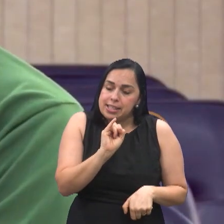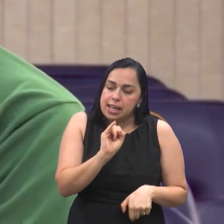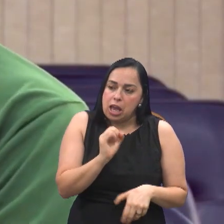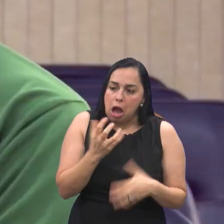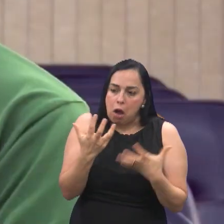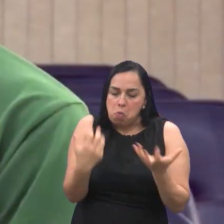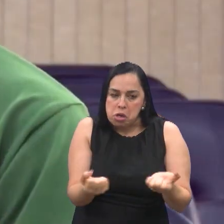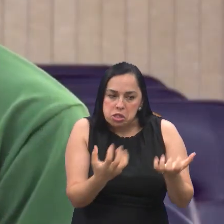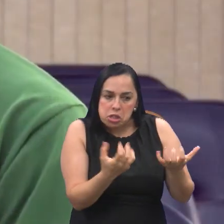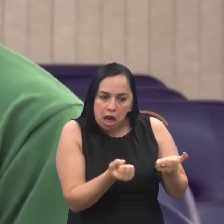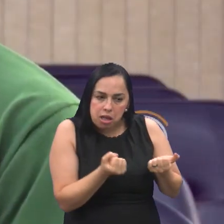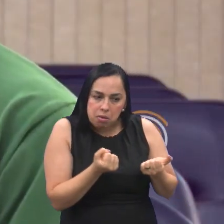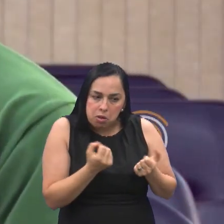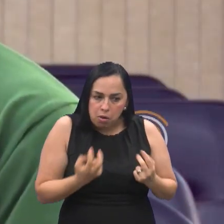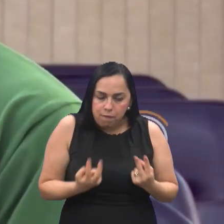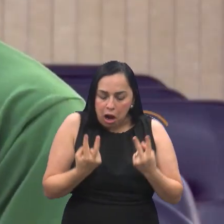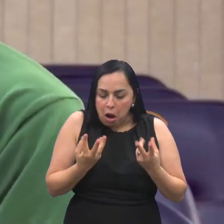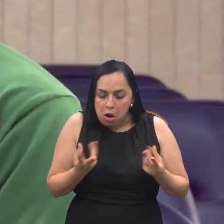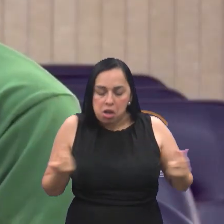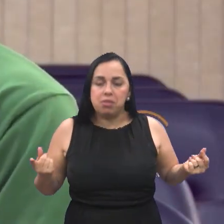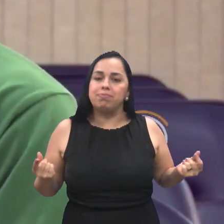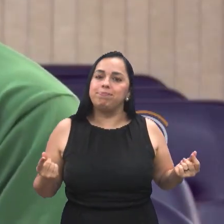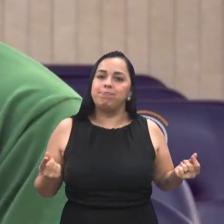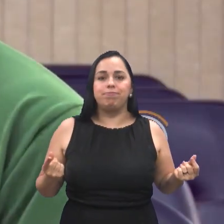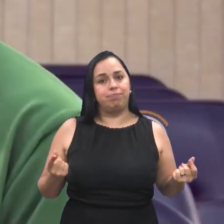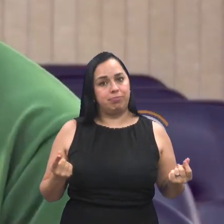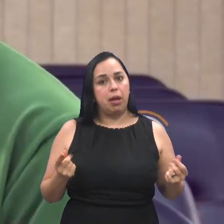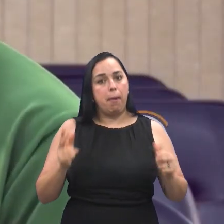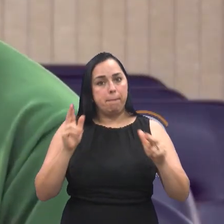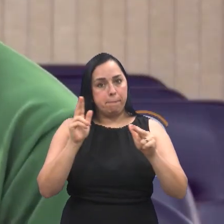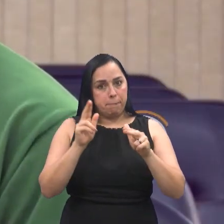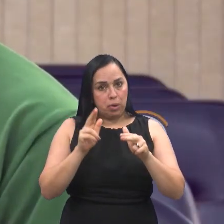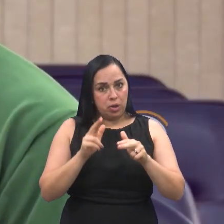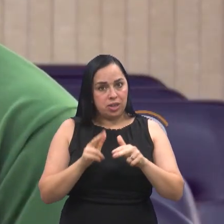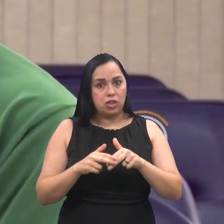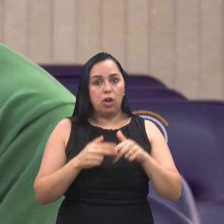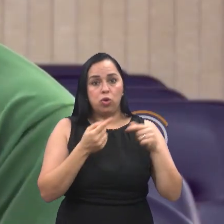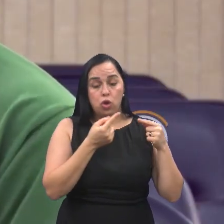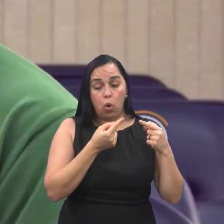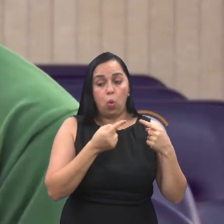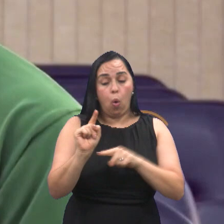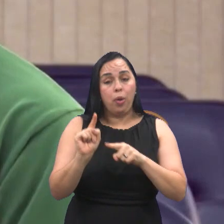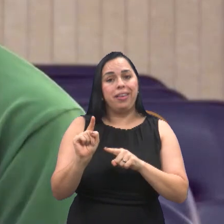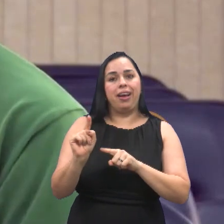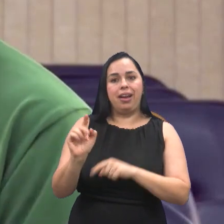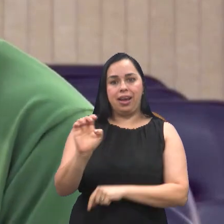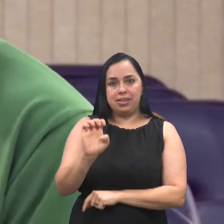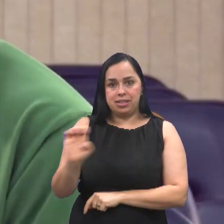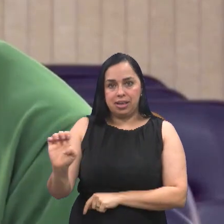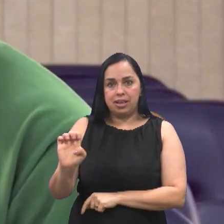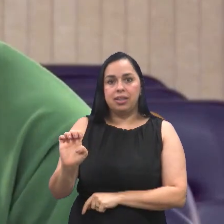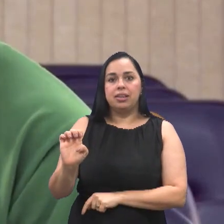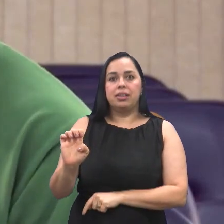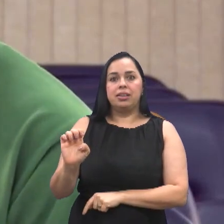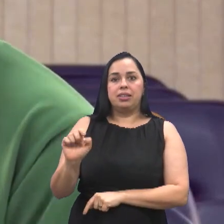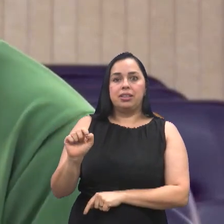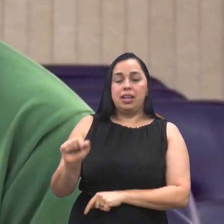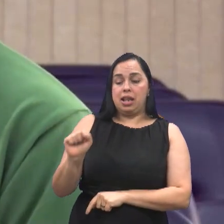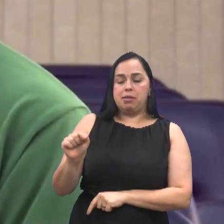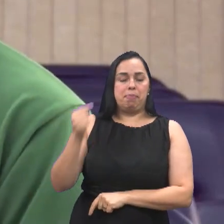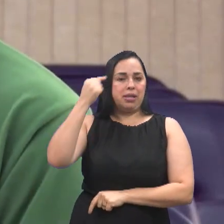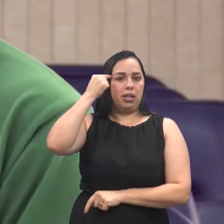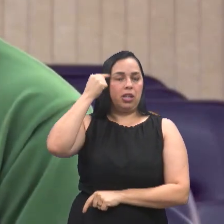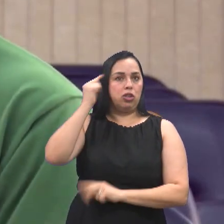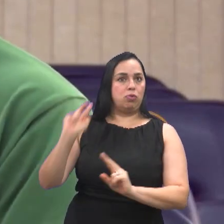ideais. E esse é o grande problema que eu faço a crítica à esquerda, que acha que para atingir os ideais que eles julgam nobres,